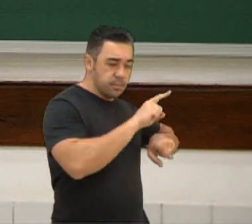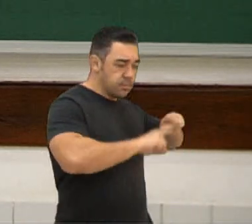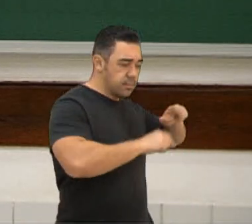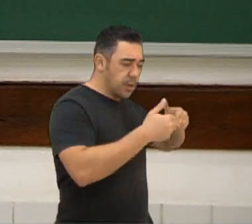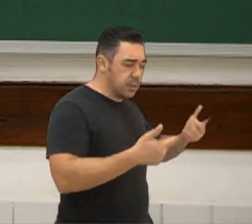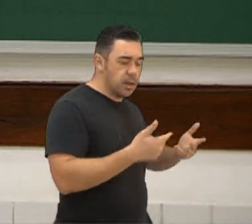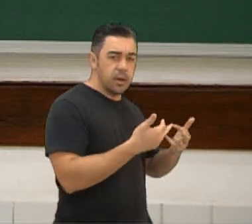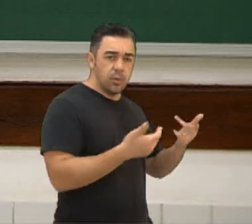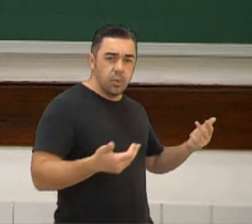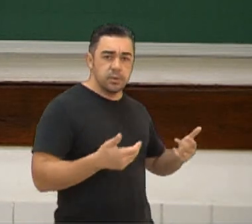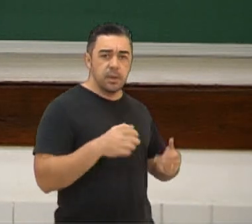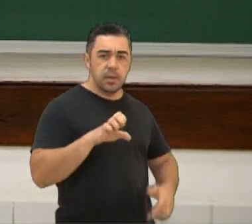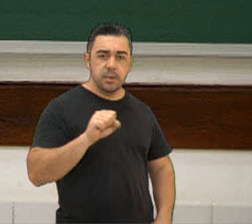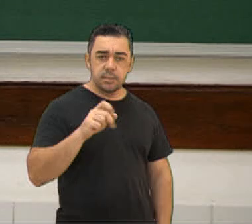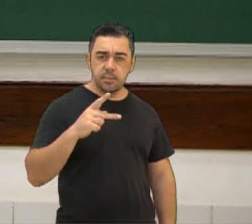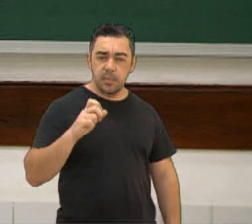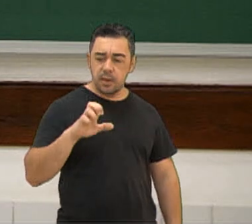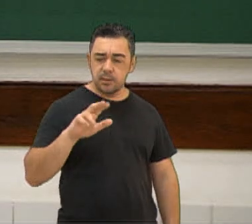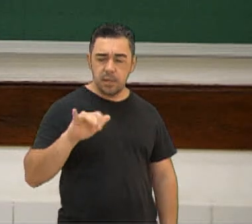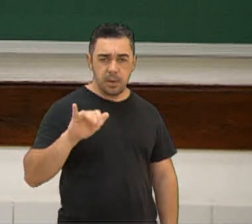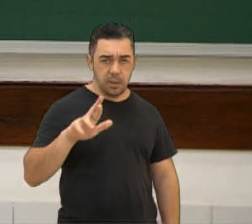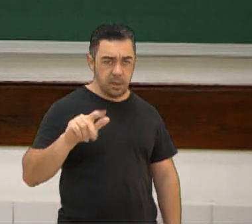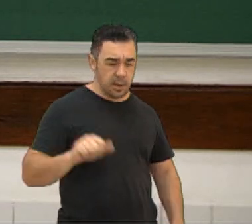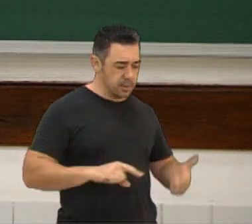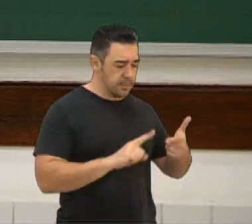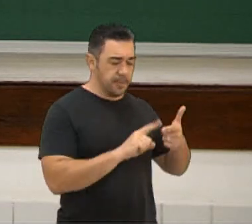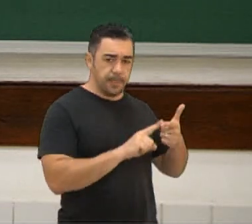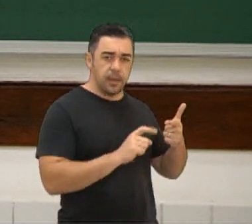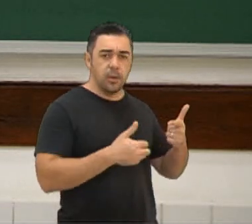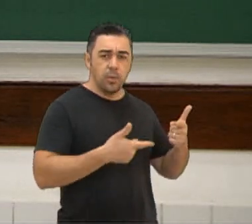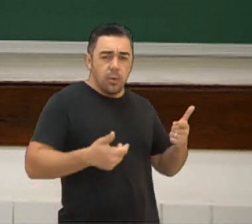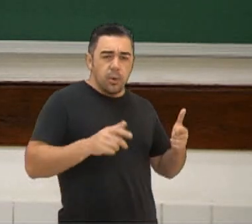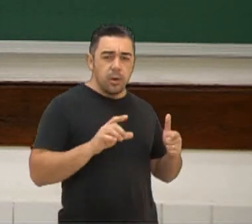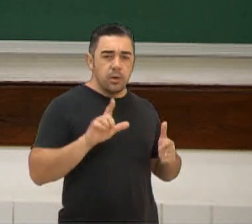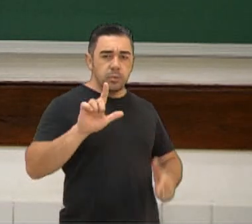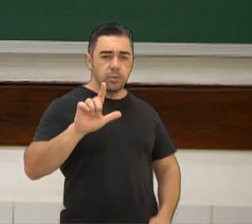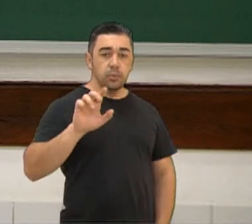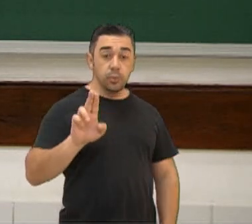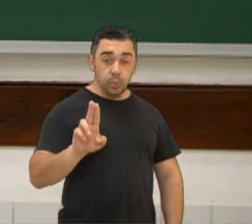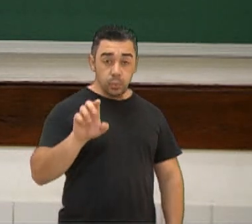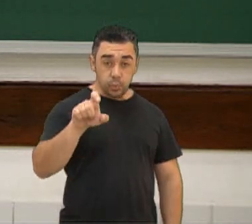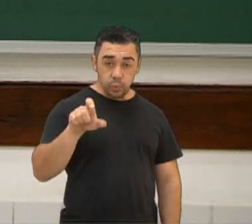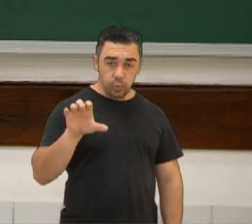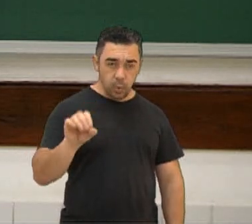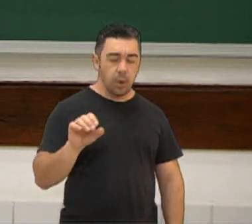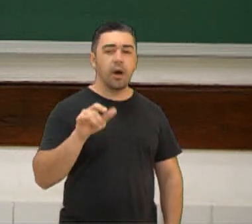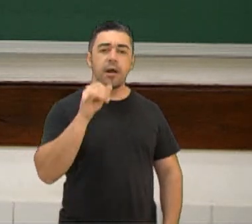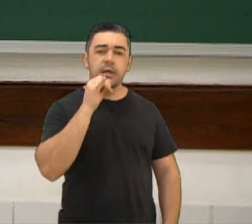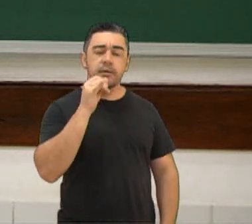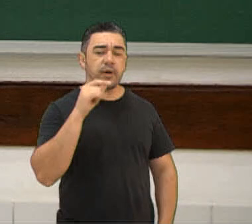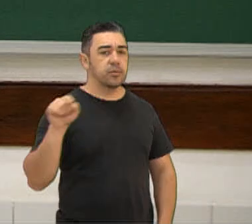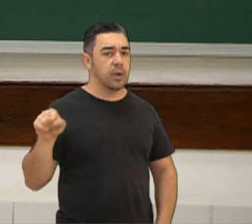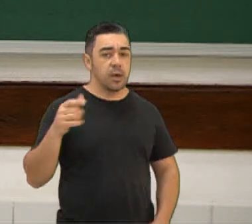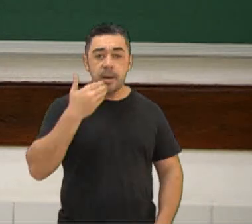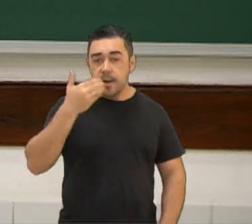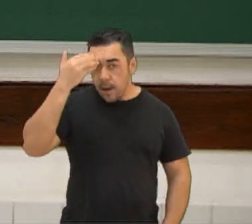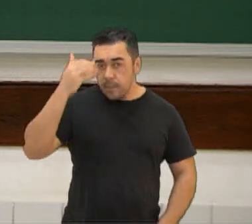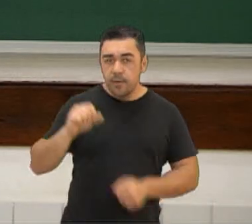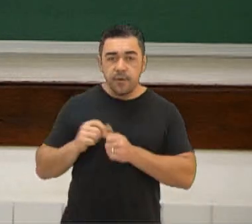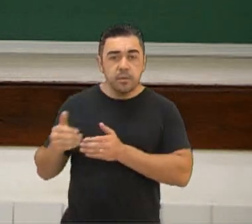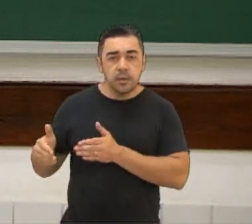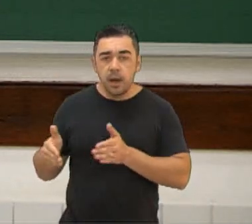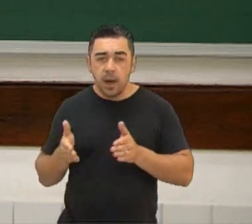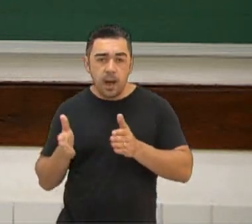de luxo, as especiarias, e eles vão fazer todo um caminho de viagem com esses produtos